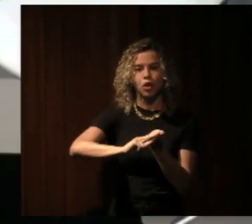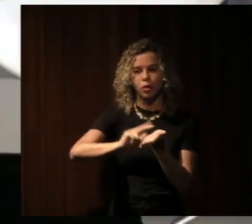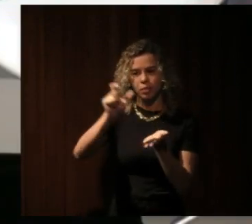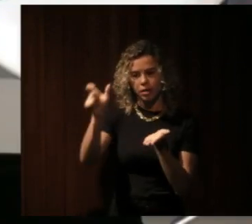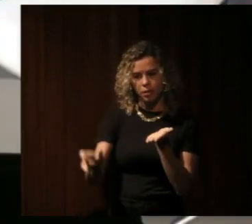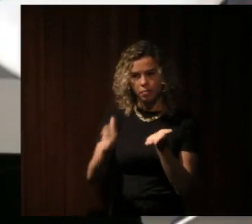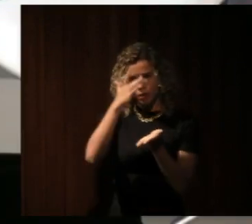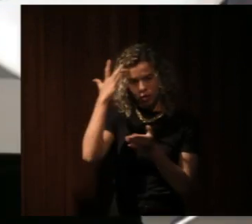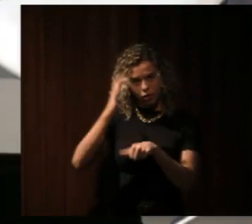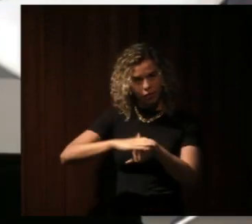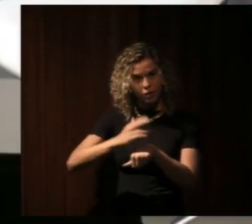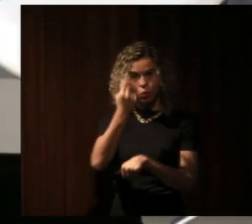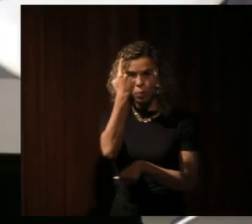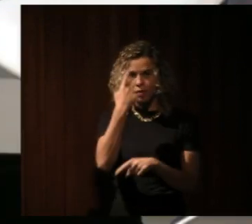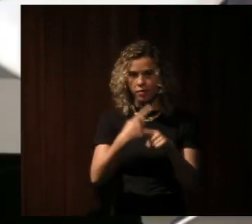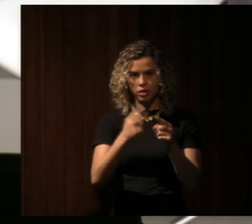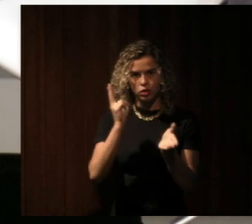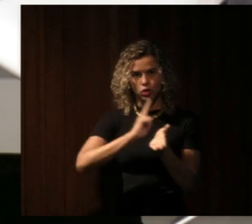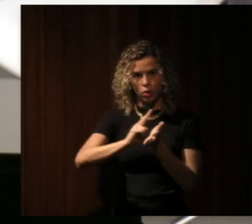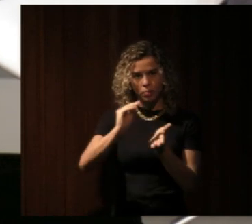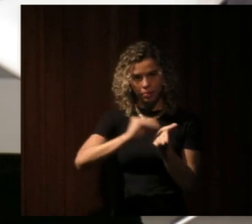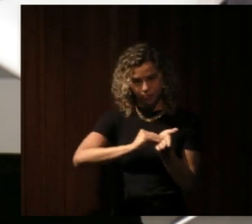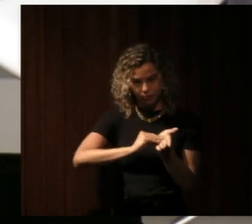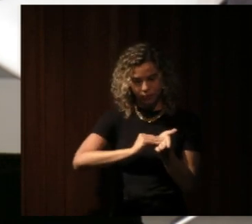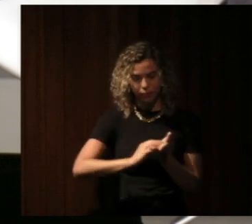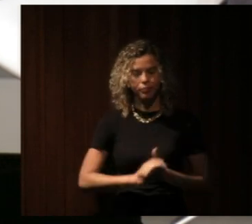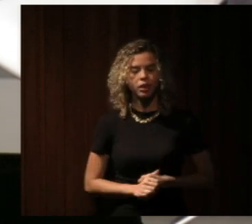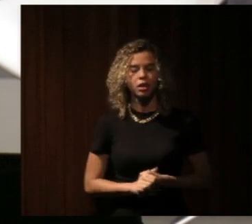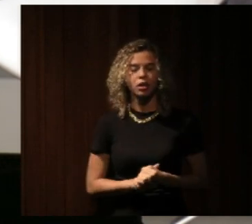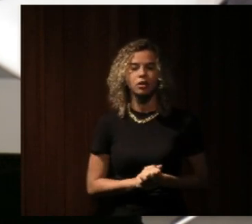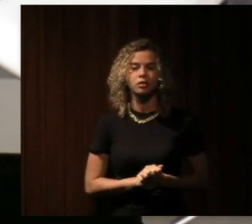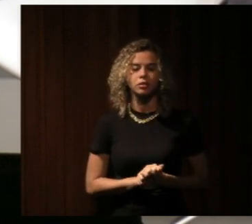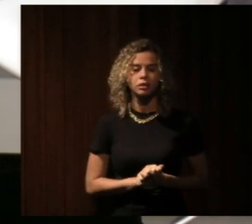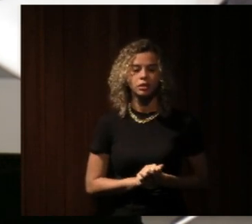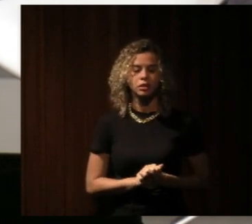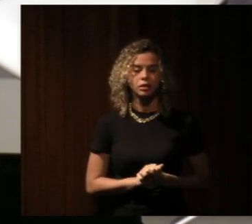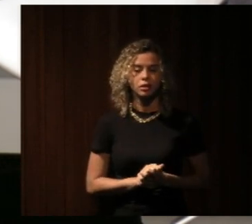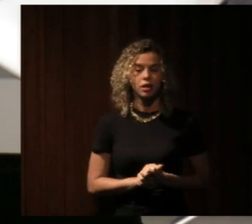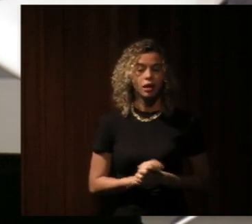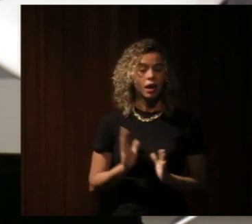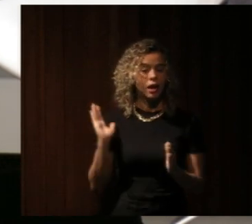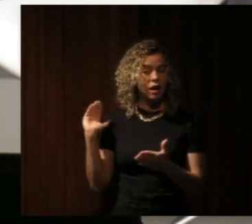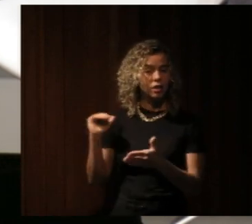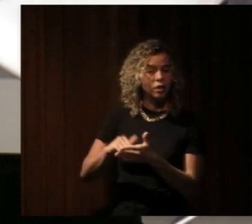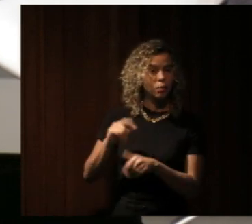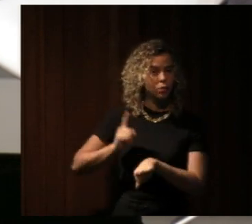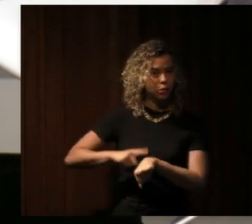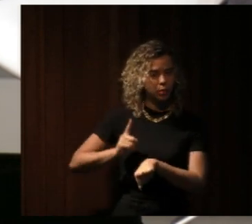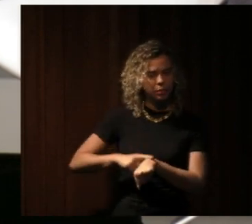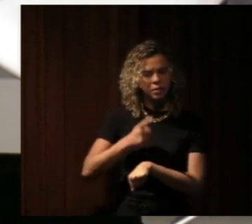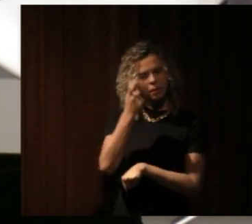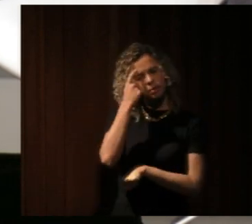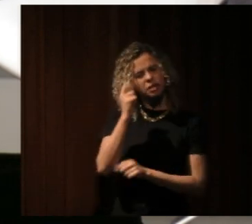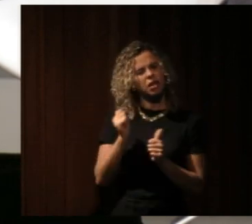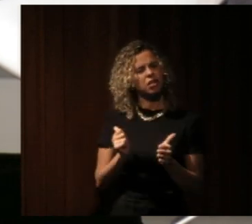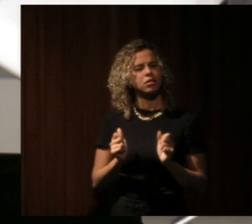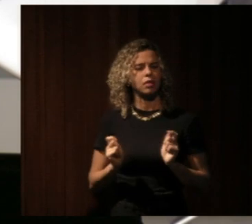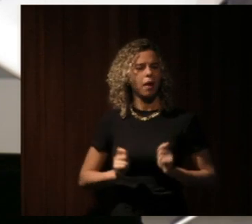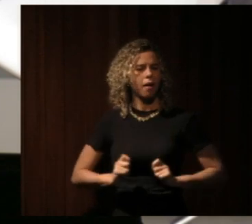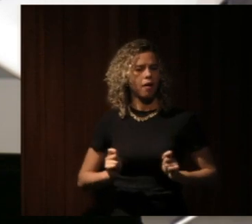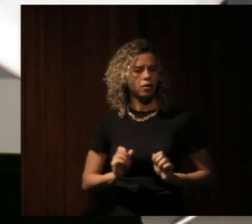né durante a cobertura como do autor do ataque eh àquela altura a gente achava que isso já era suficiente